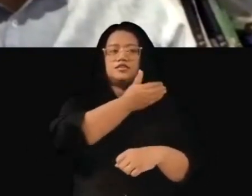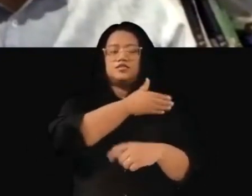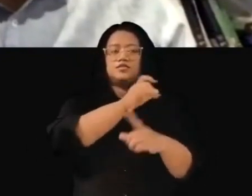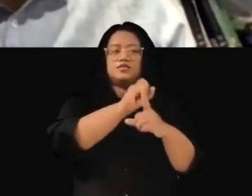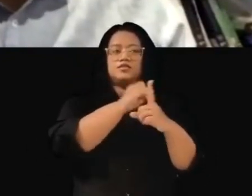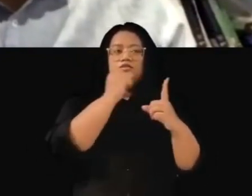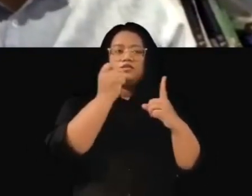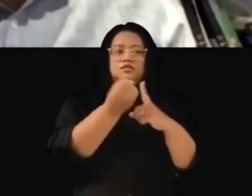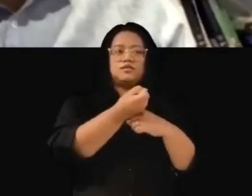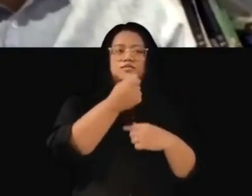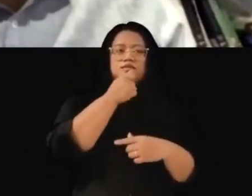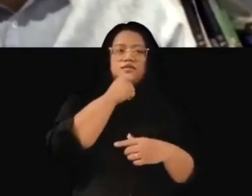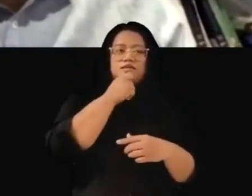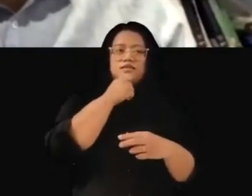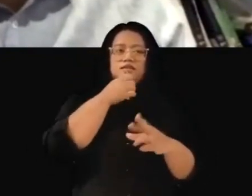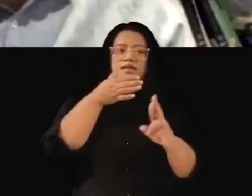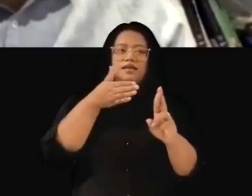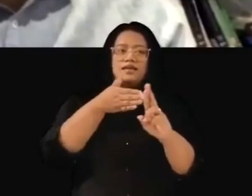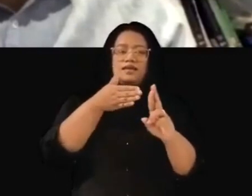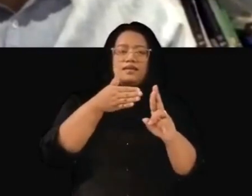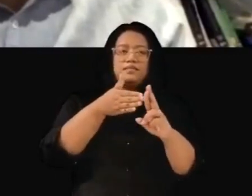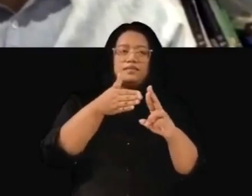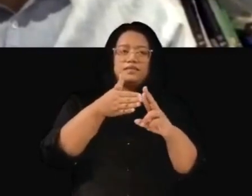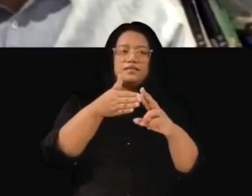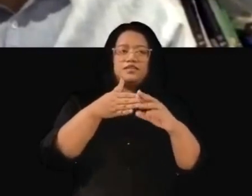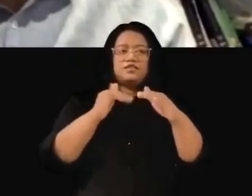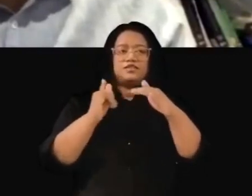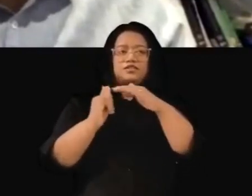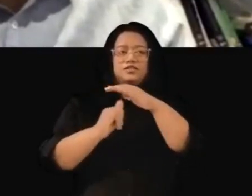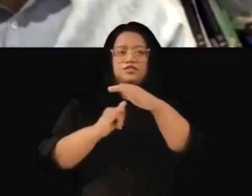sem representatividade nos órgãos de poder,